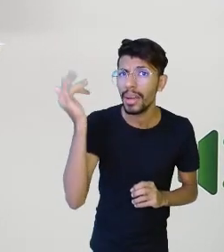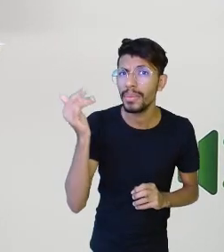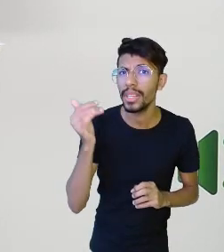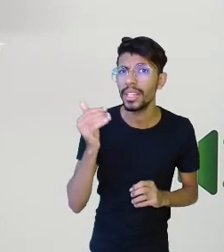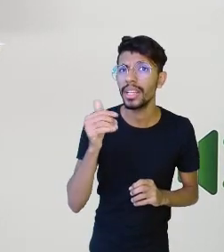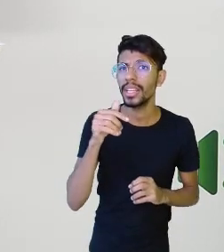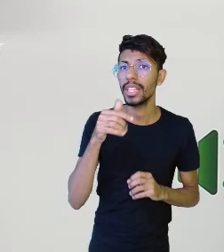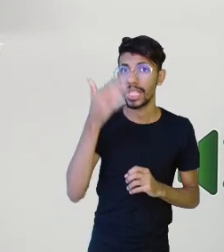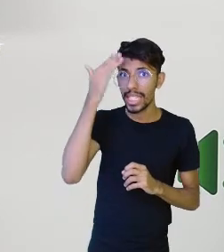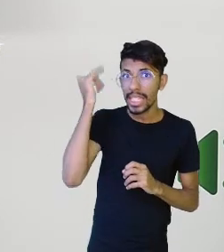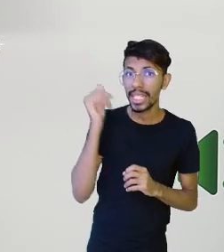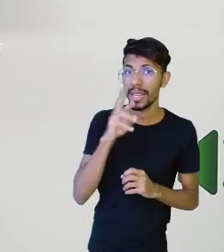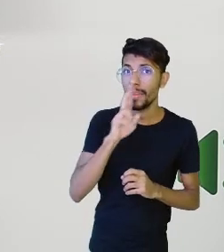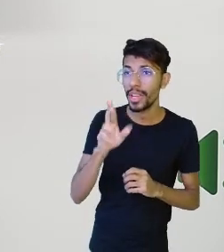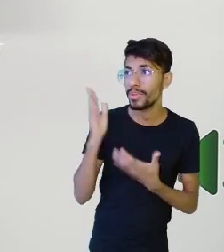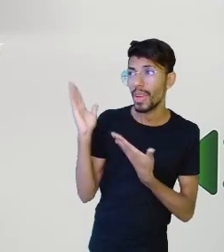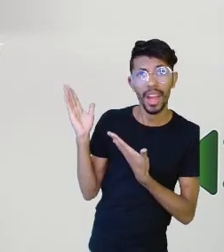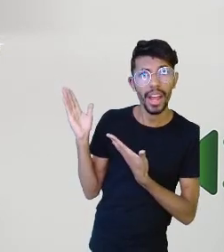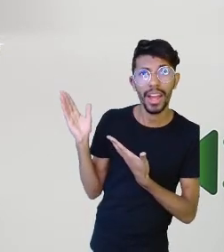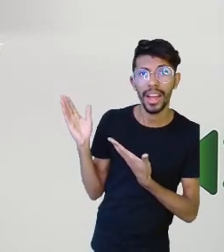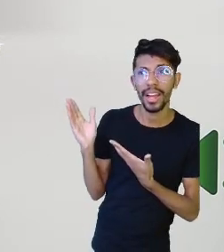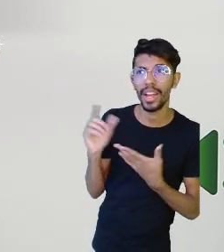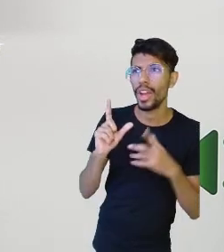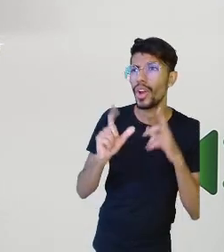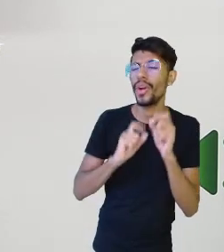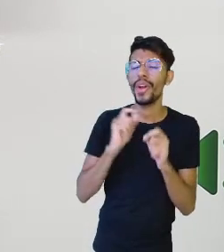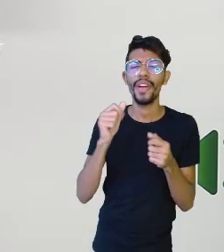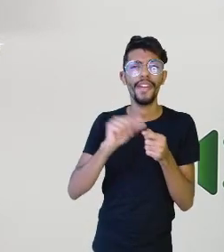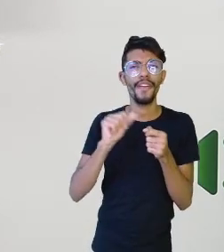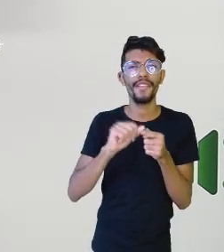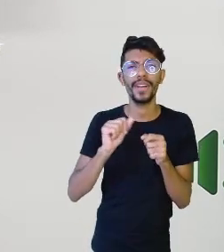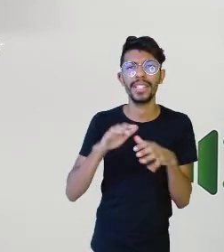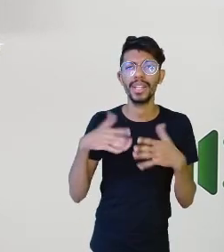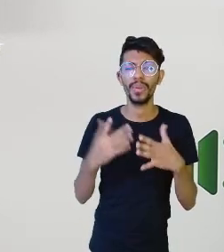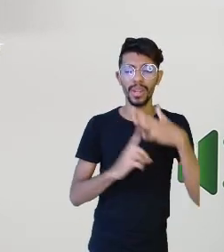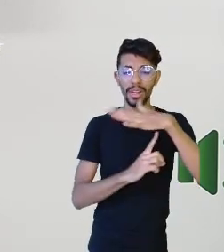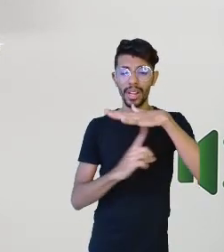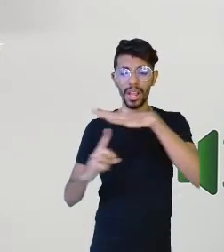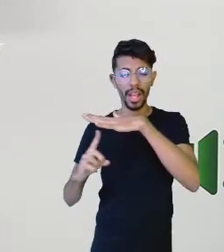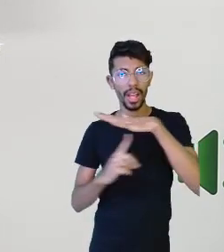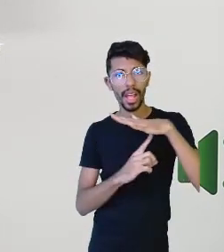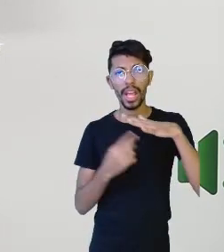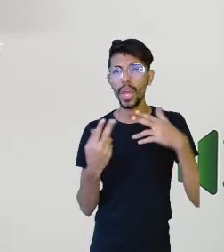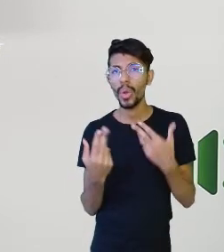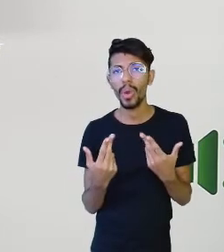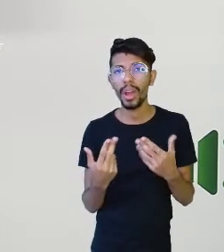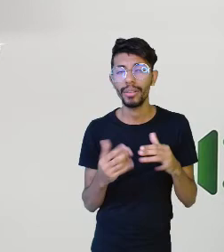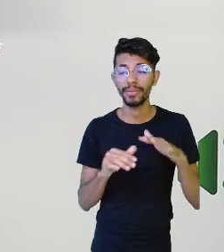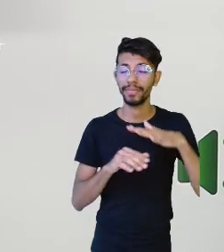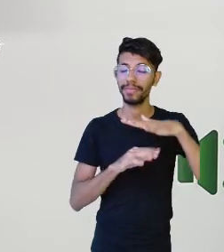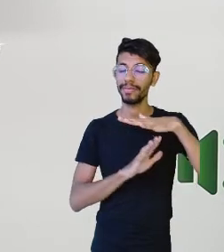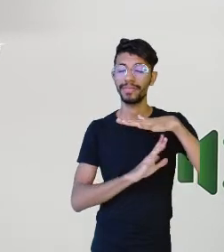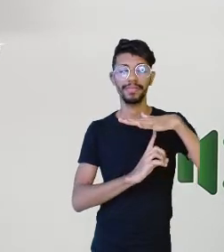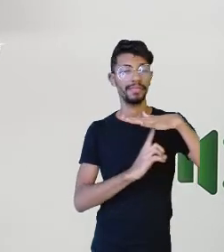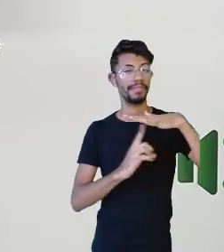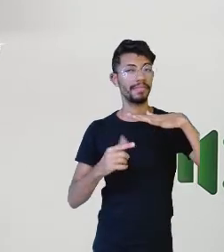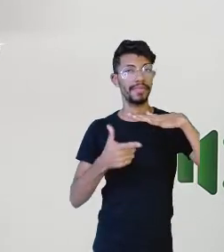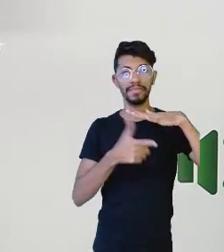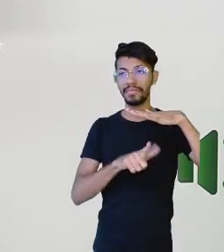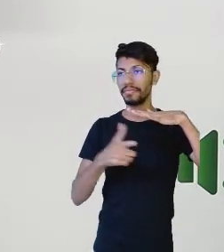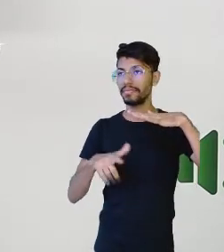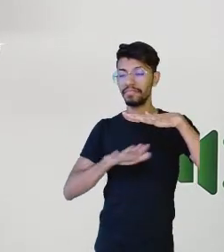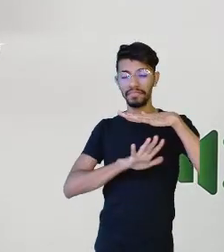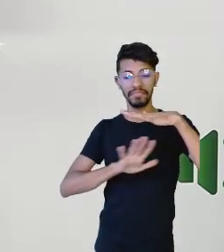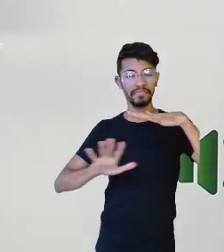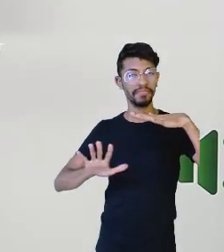Já sabe que resposta é essa? O que é que eu vou fazer quando o meu denominador for igual? Deixar ele no lugar.